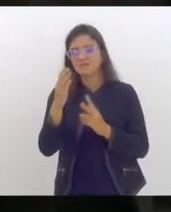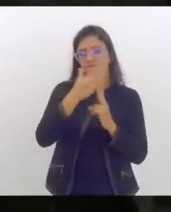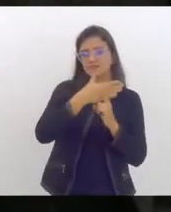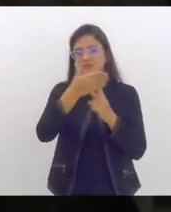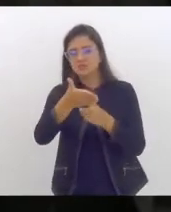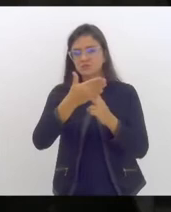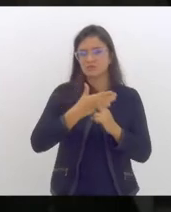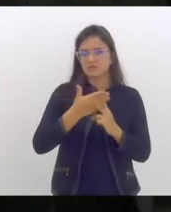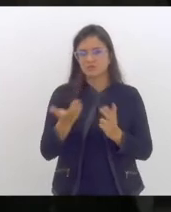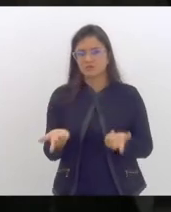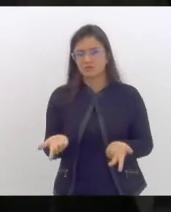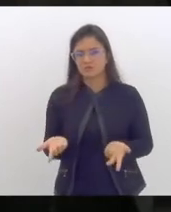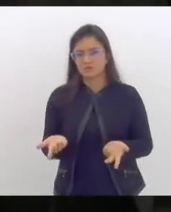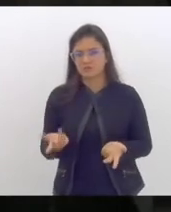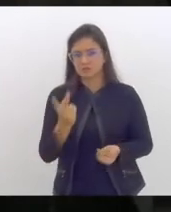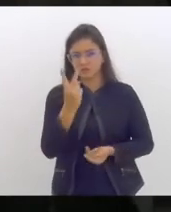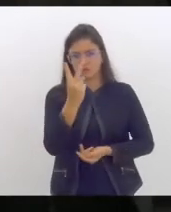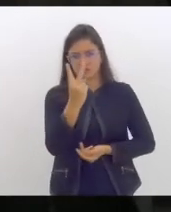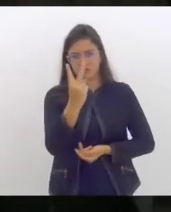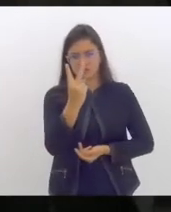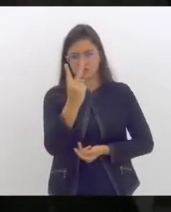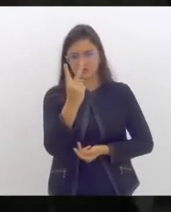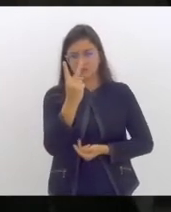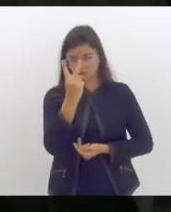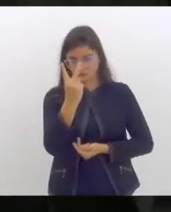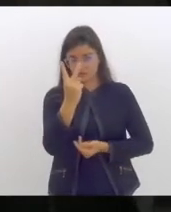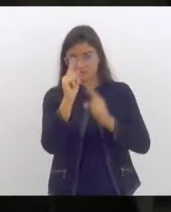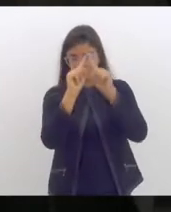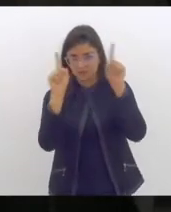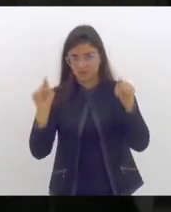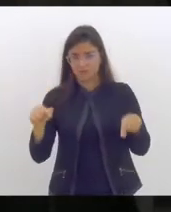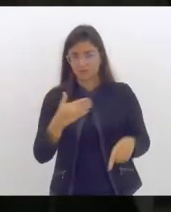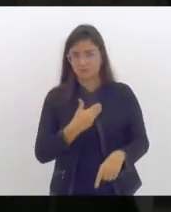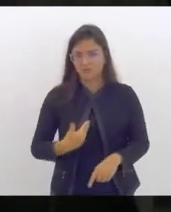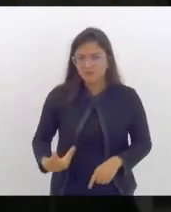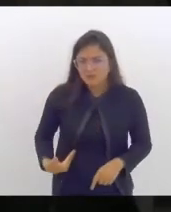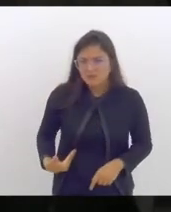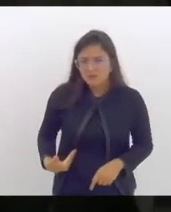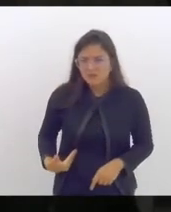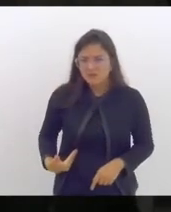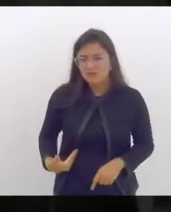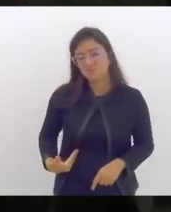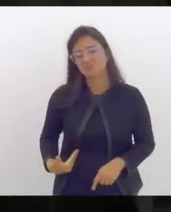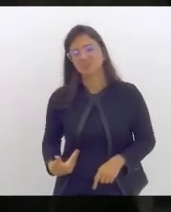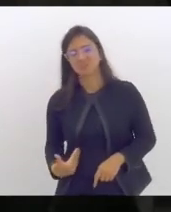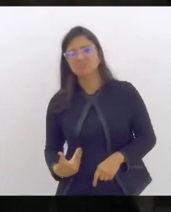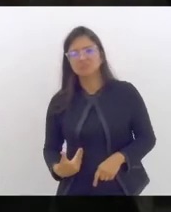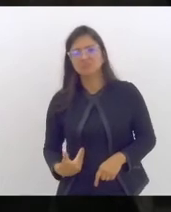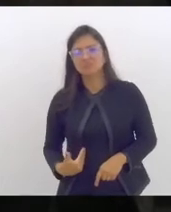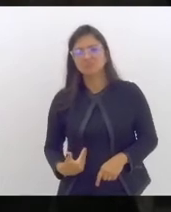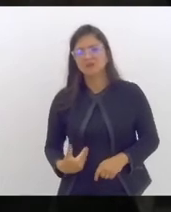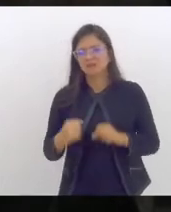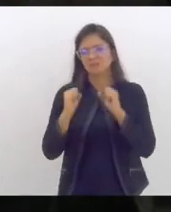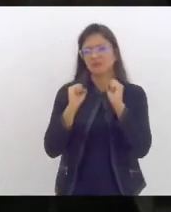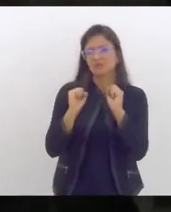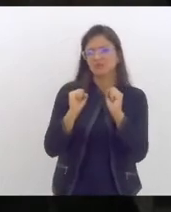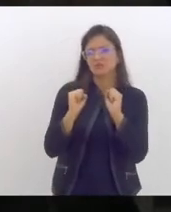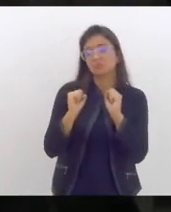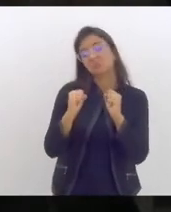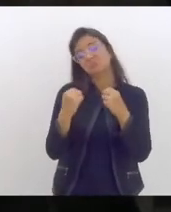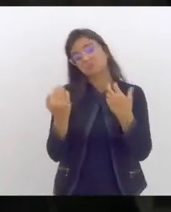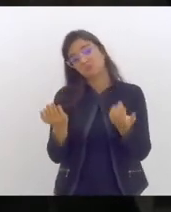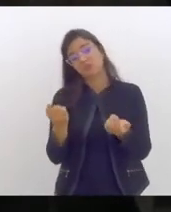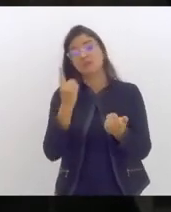públicas. Duas funções públicas só podem existir quando as regras